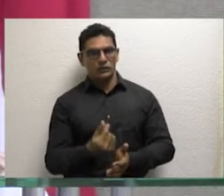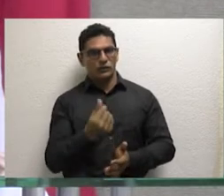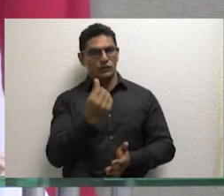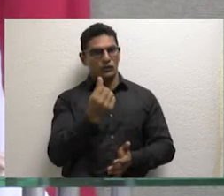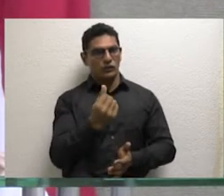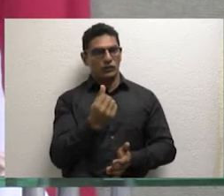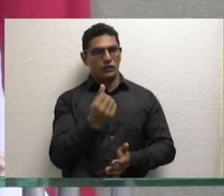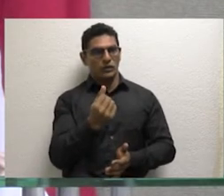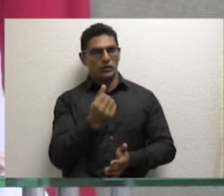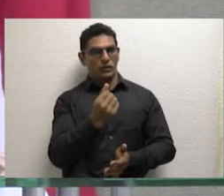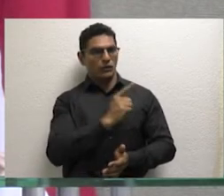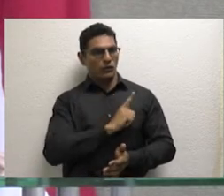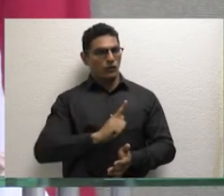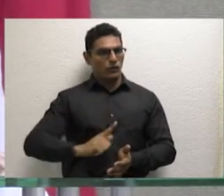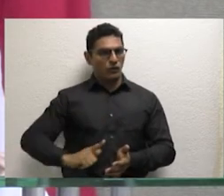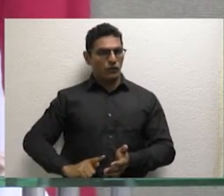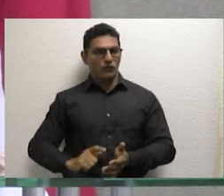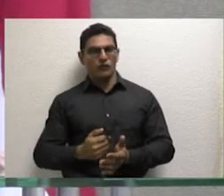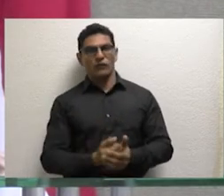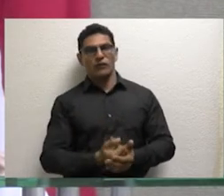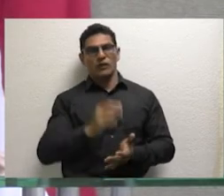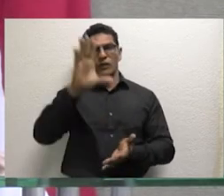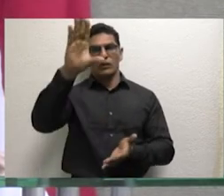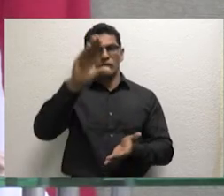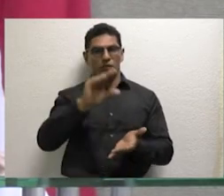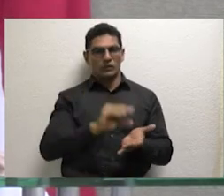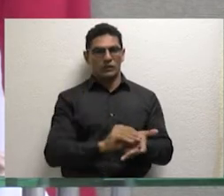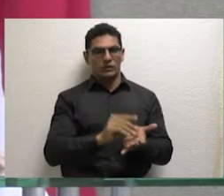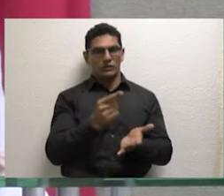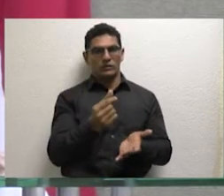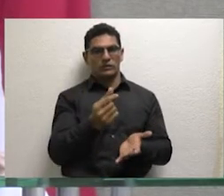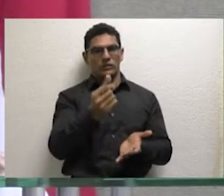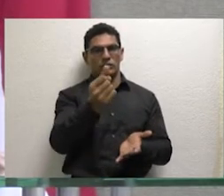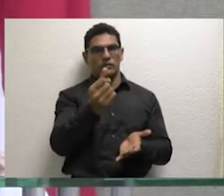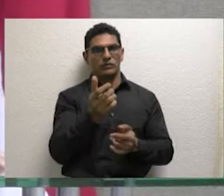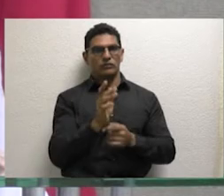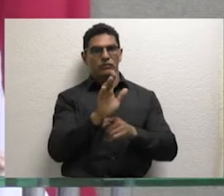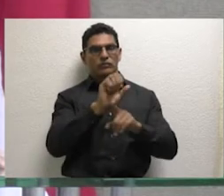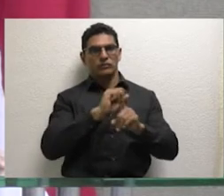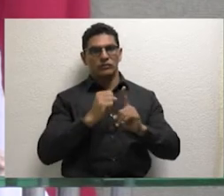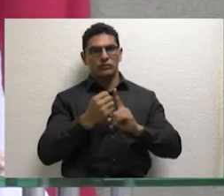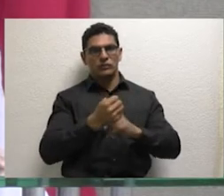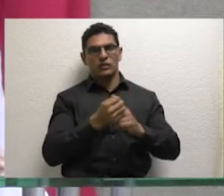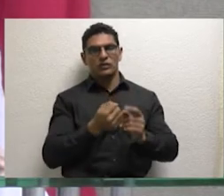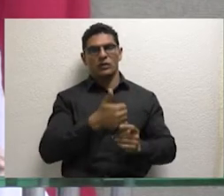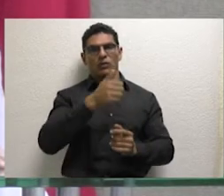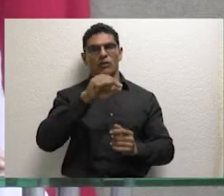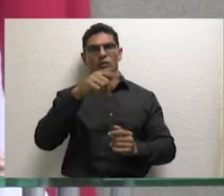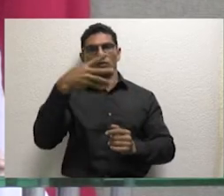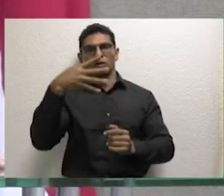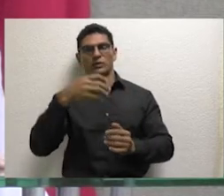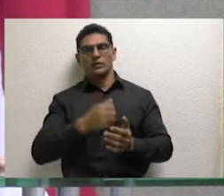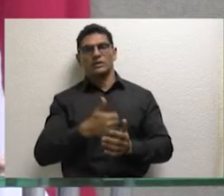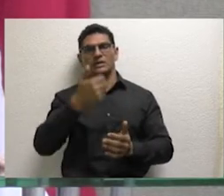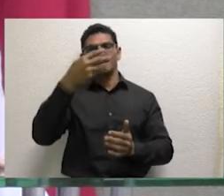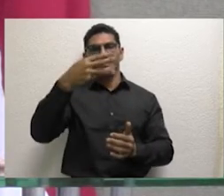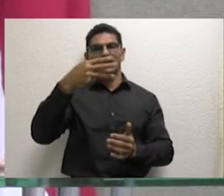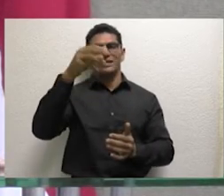recebe de ganho social entre 1.14 e 3 reais